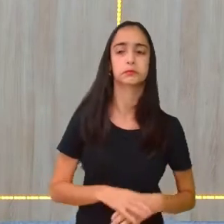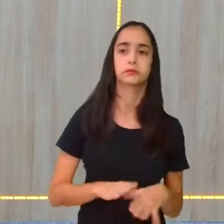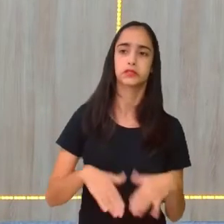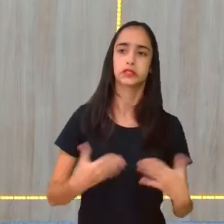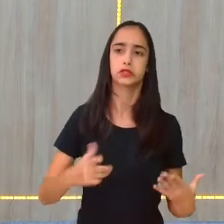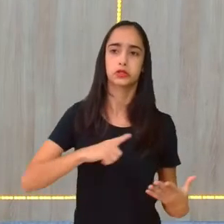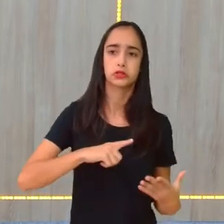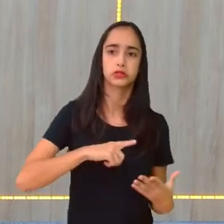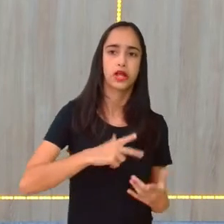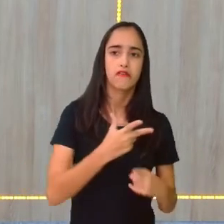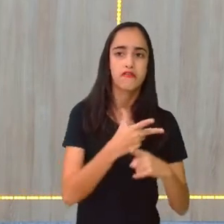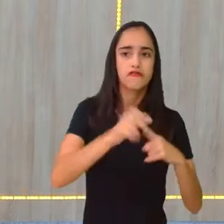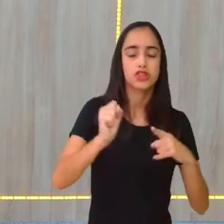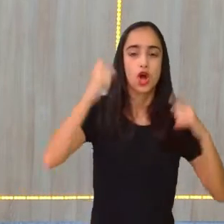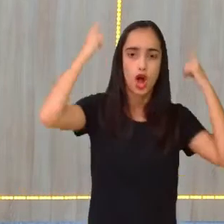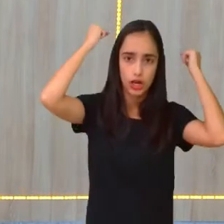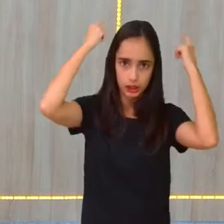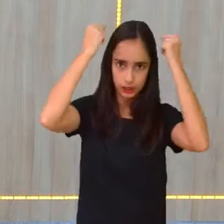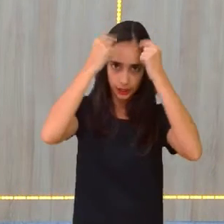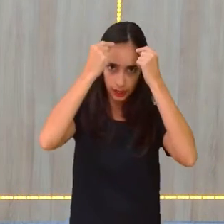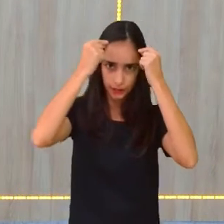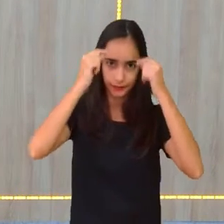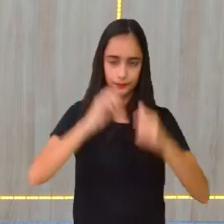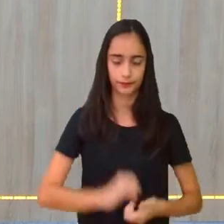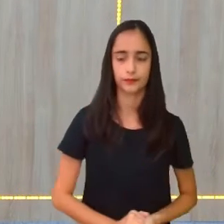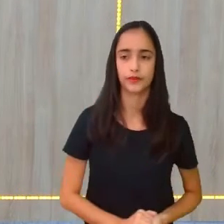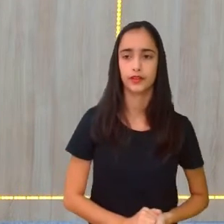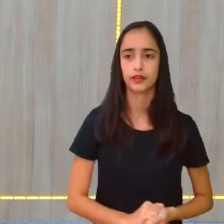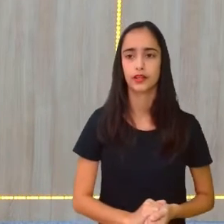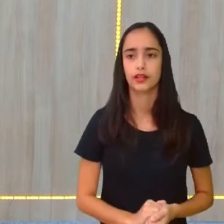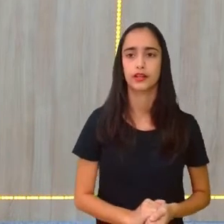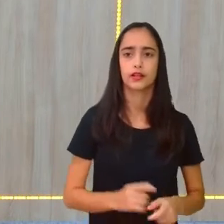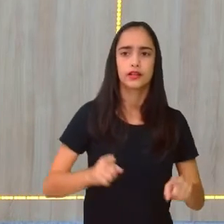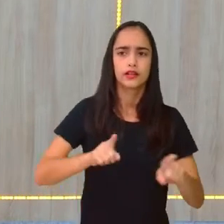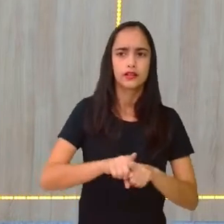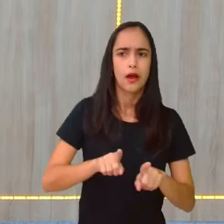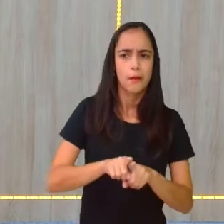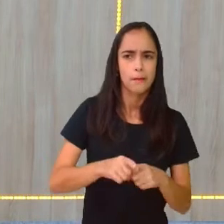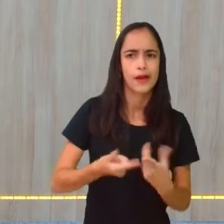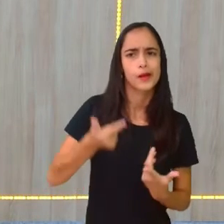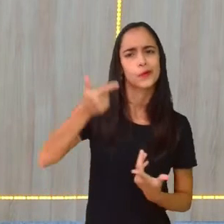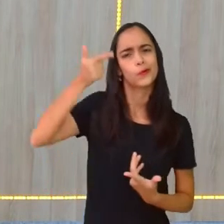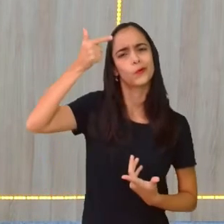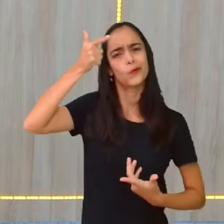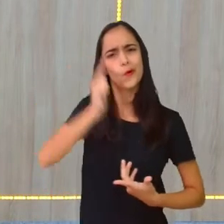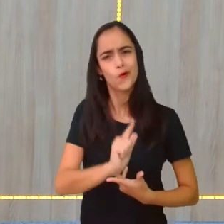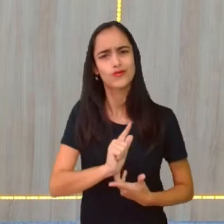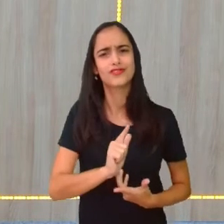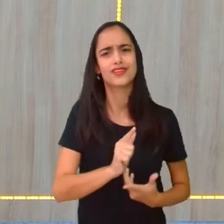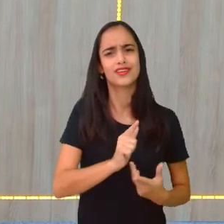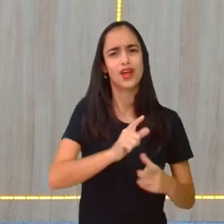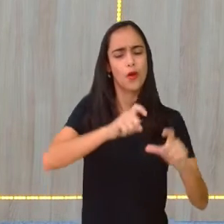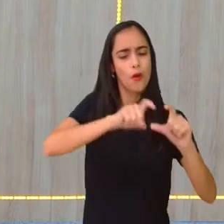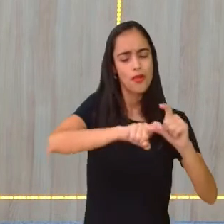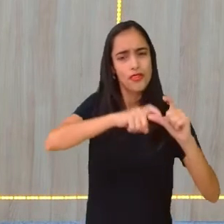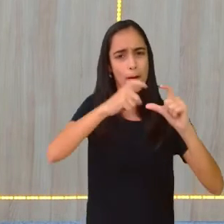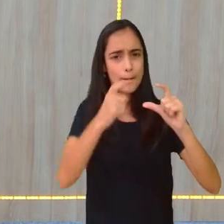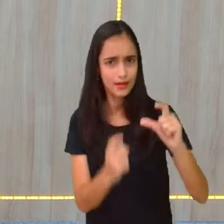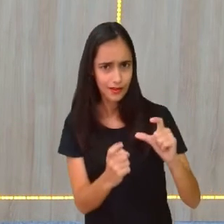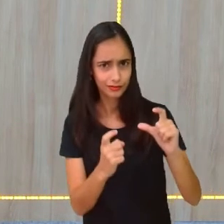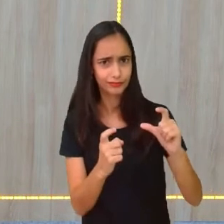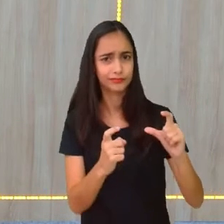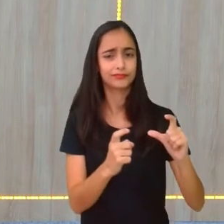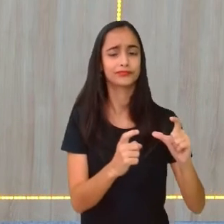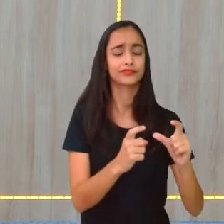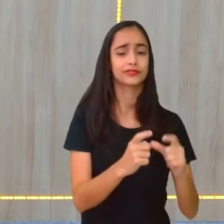início da hegemonia de Atenas, né? A Macedônia, a Trácia e a Iônia, né, conquistaram a independência em relação à Pérsia e